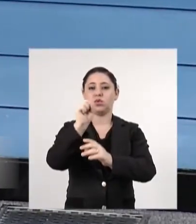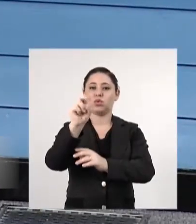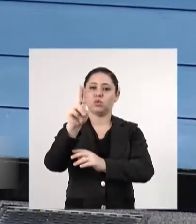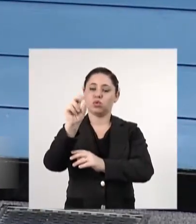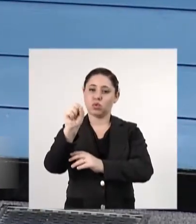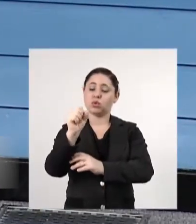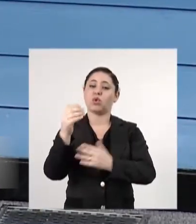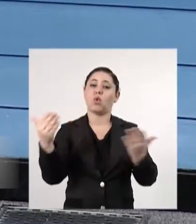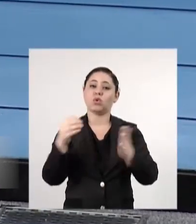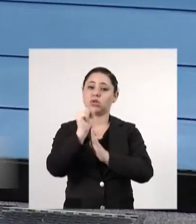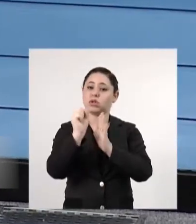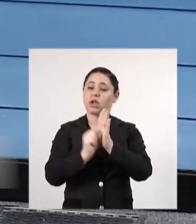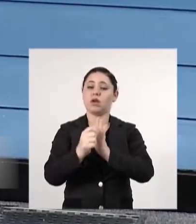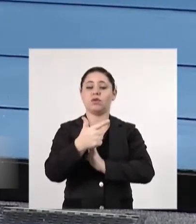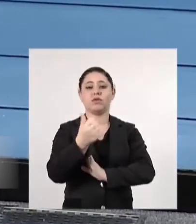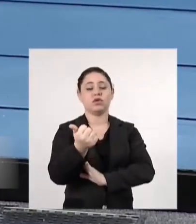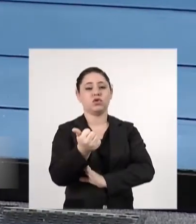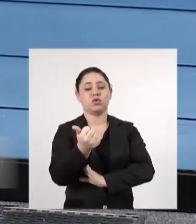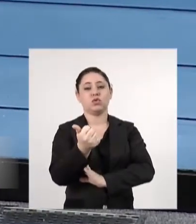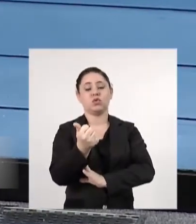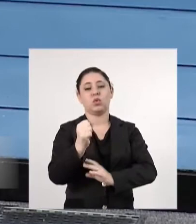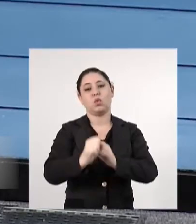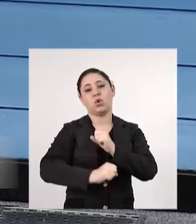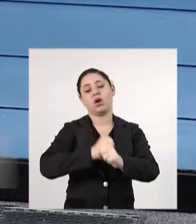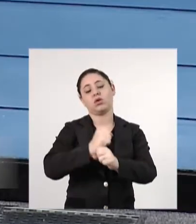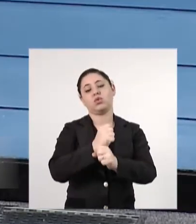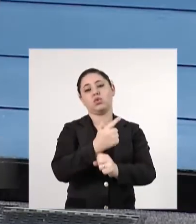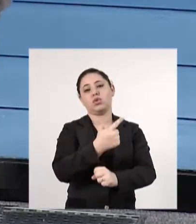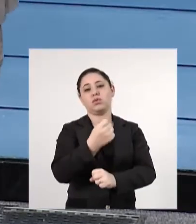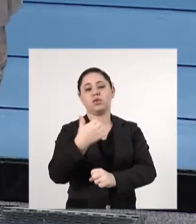está no século XXI, 2020, a gente sabe que